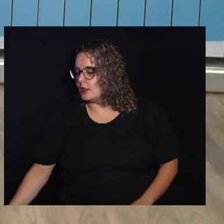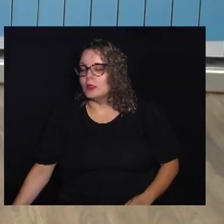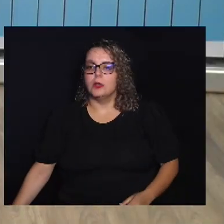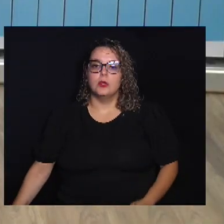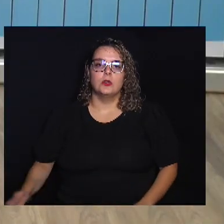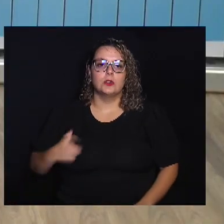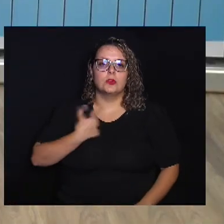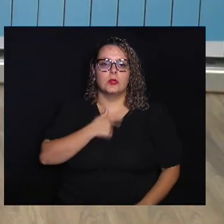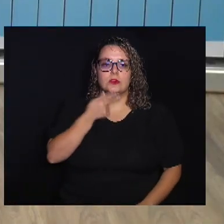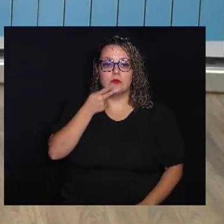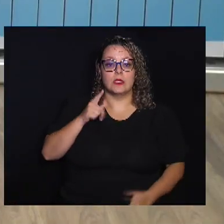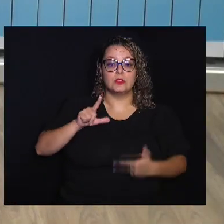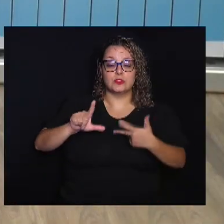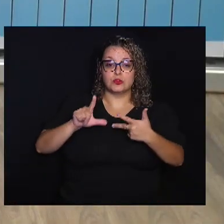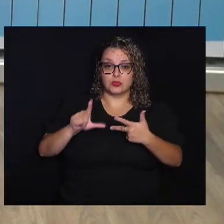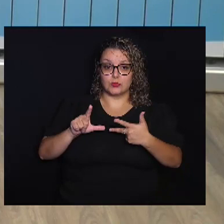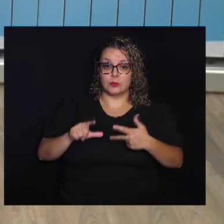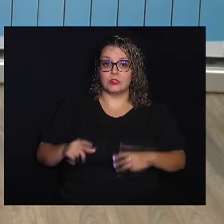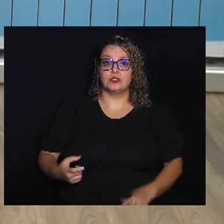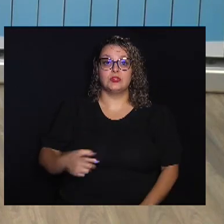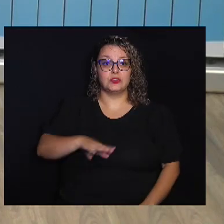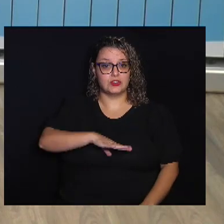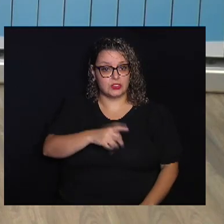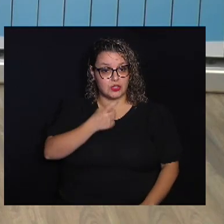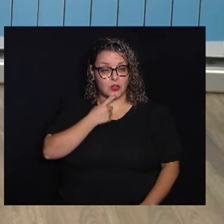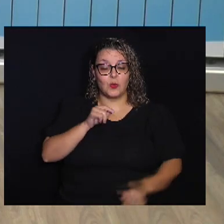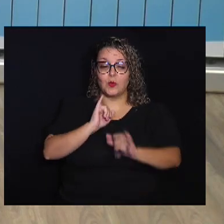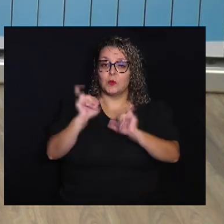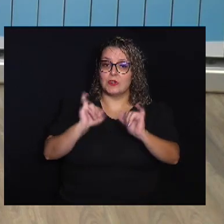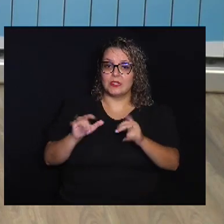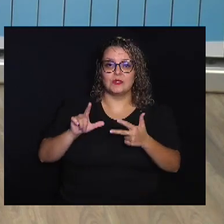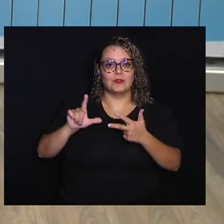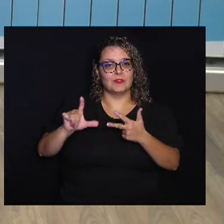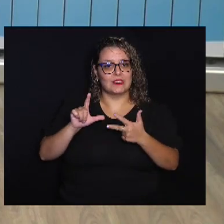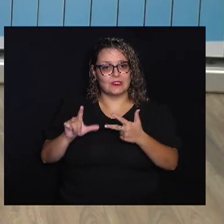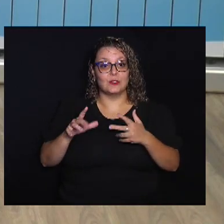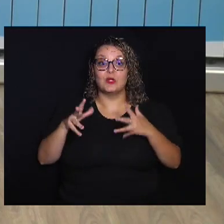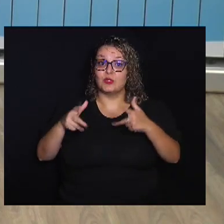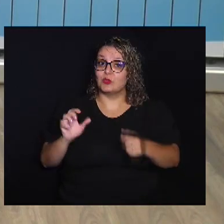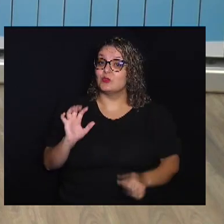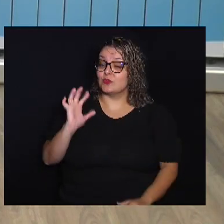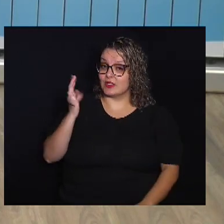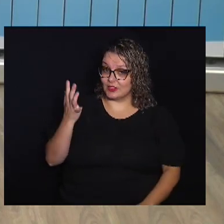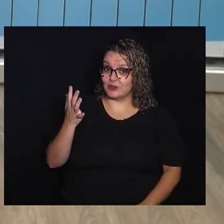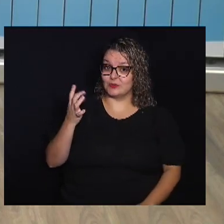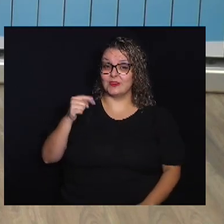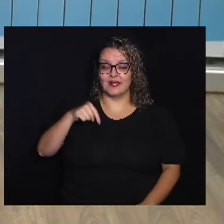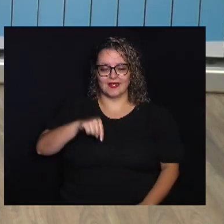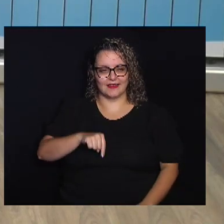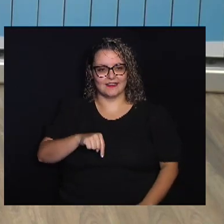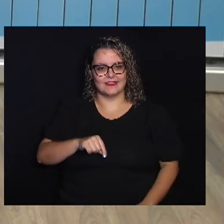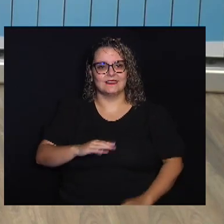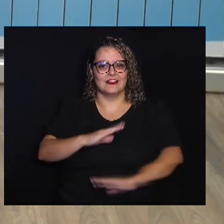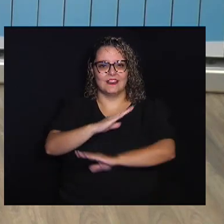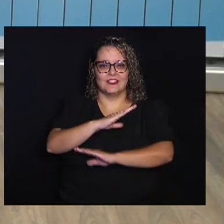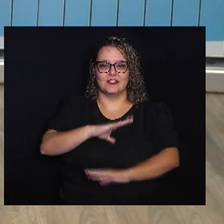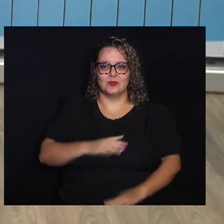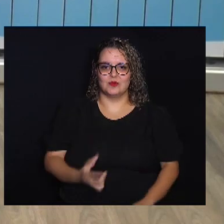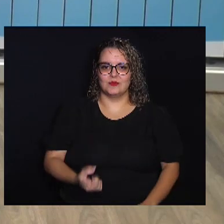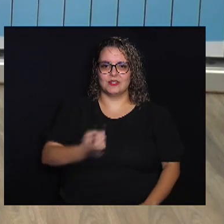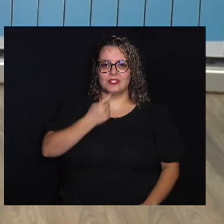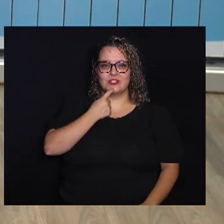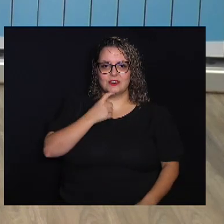sobre o Legislativo Campineiro, com as notícias do Legislativo, tudo o que acontece aqui na Câmara Municipal